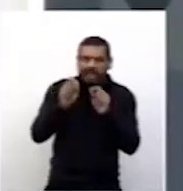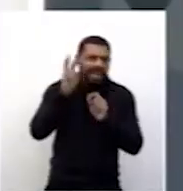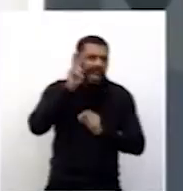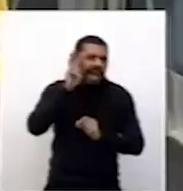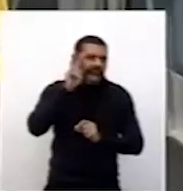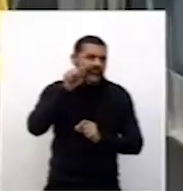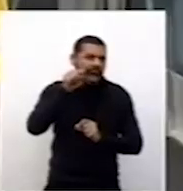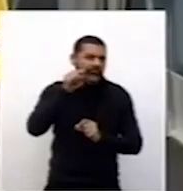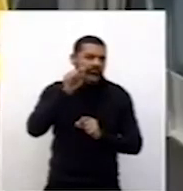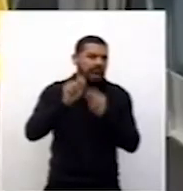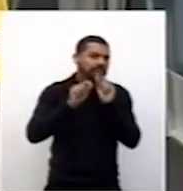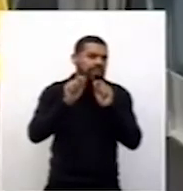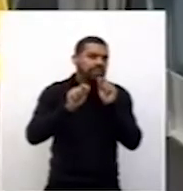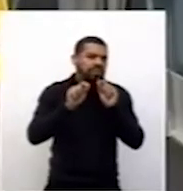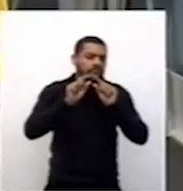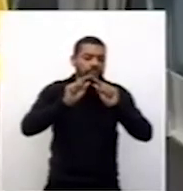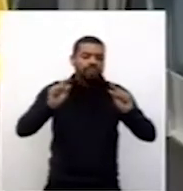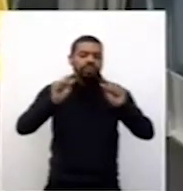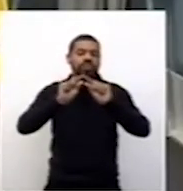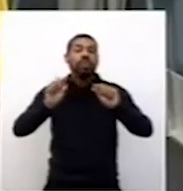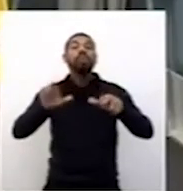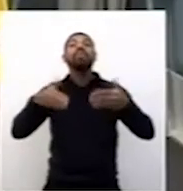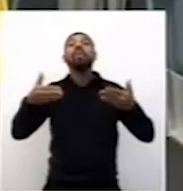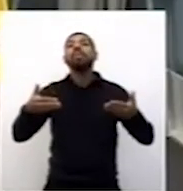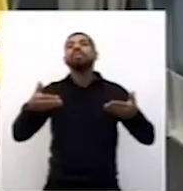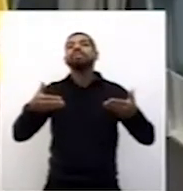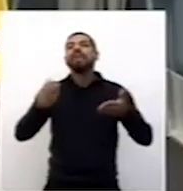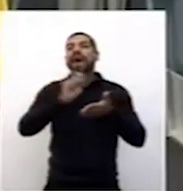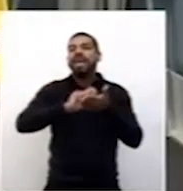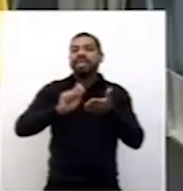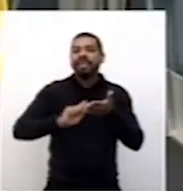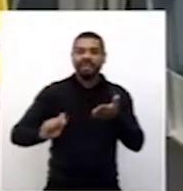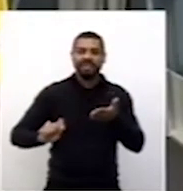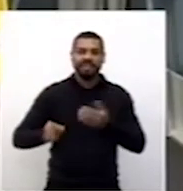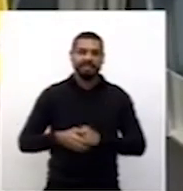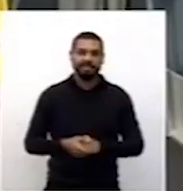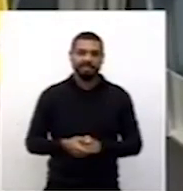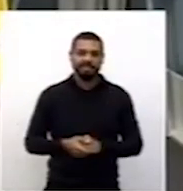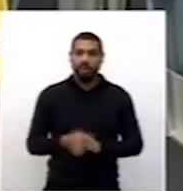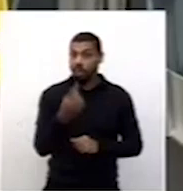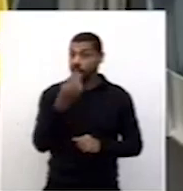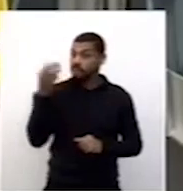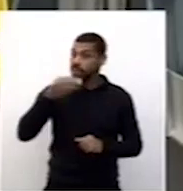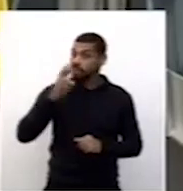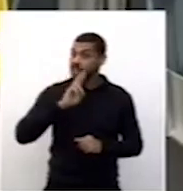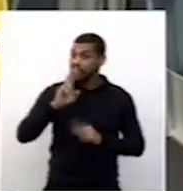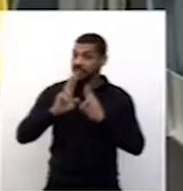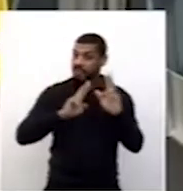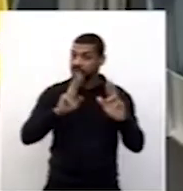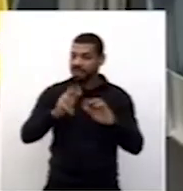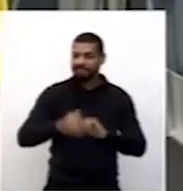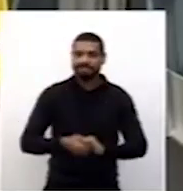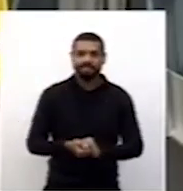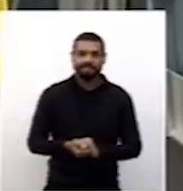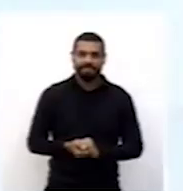vocês olharem a fonte? Qual é o veículo que sai isso, né? 1 minuto para vocês responderem.